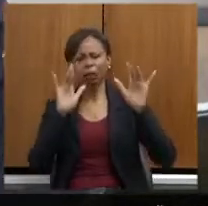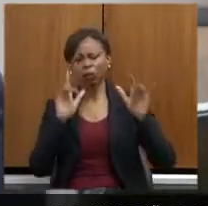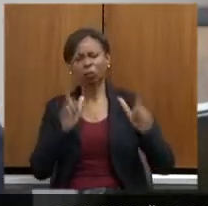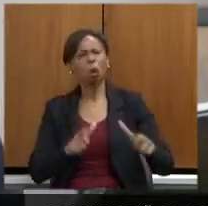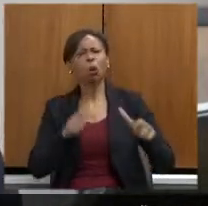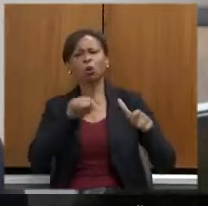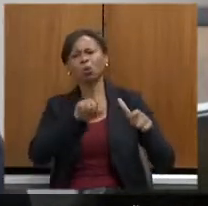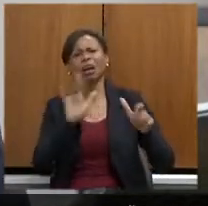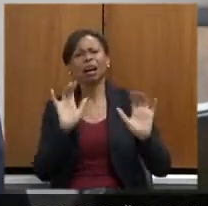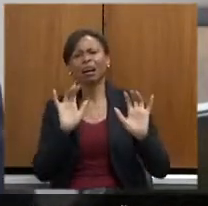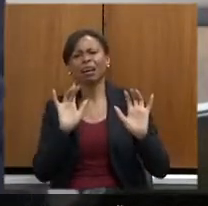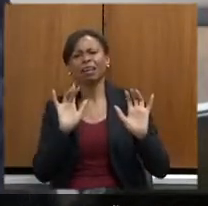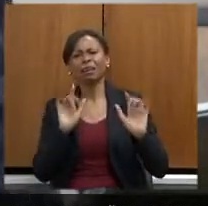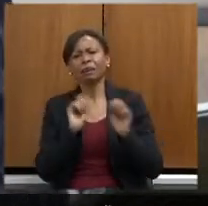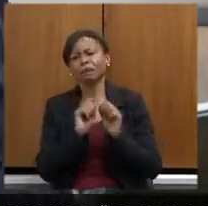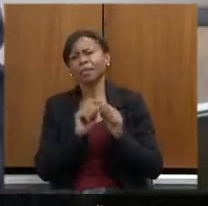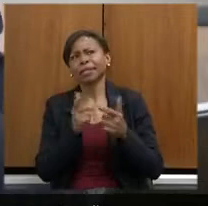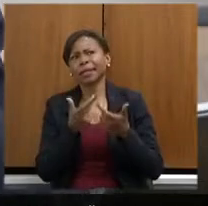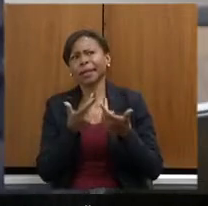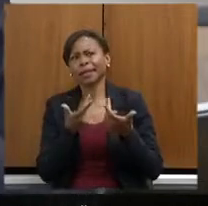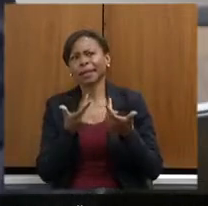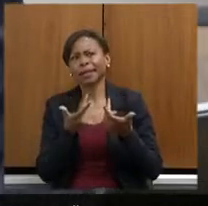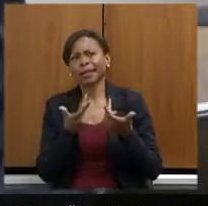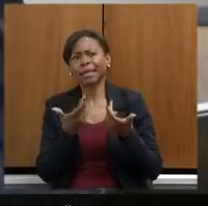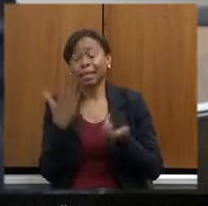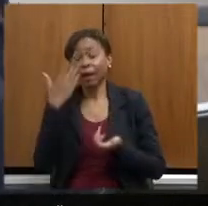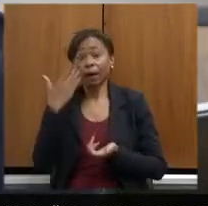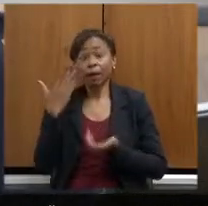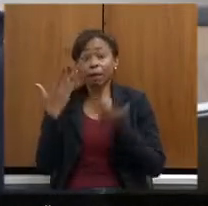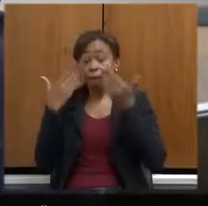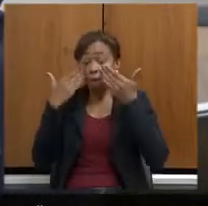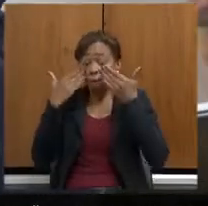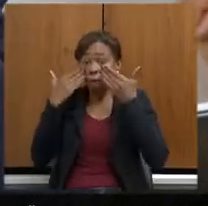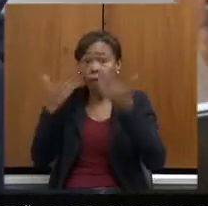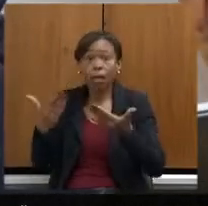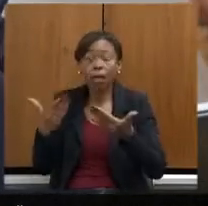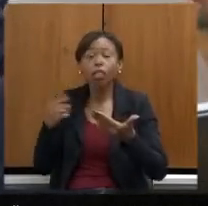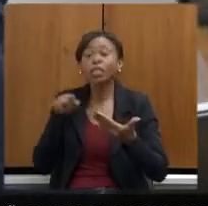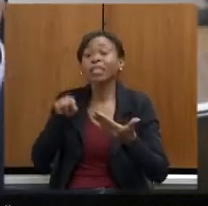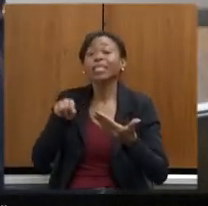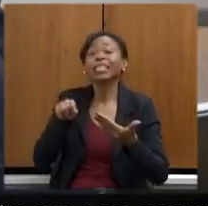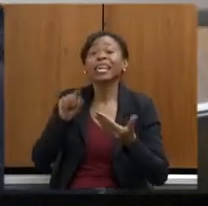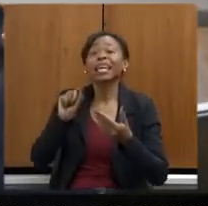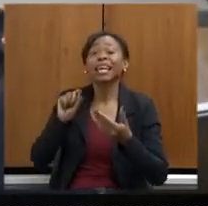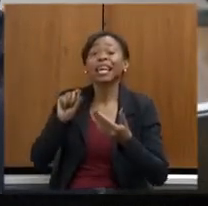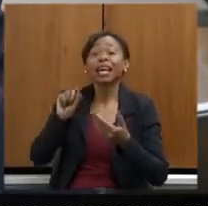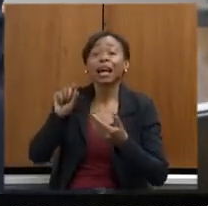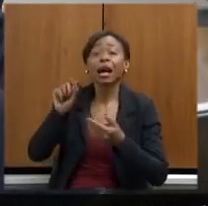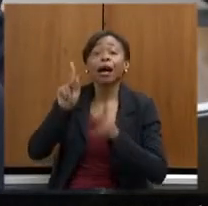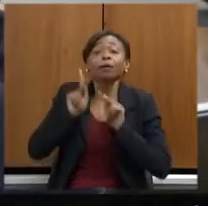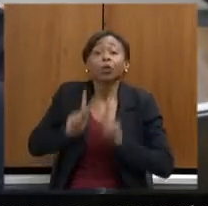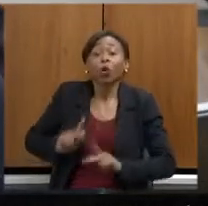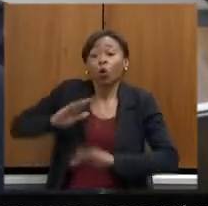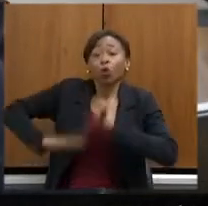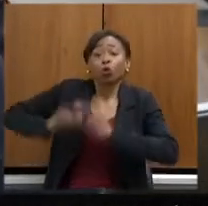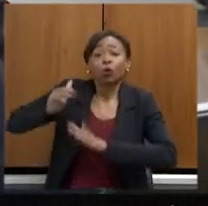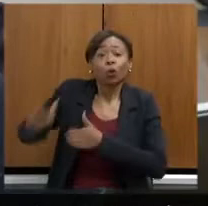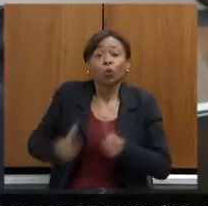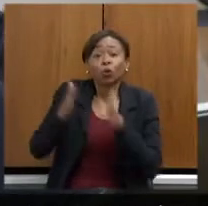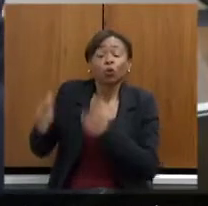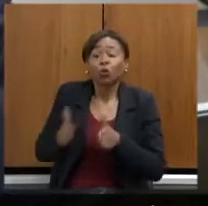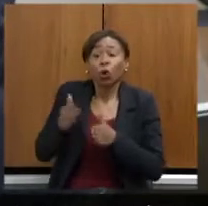fazer aquilo que foi feito na frente do possível entre a sua produtora a gente não sabia